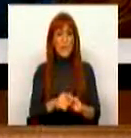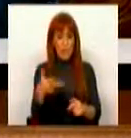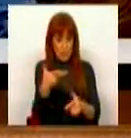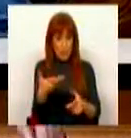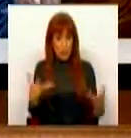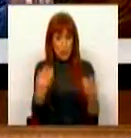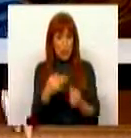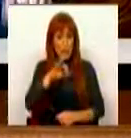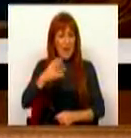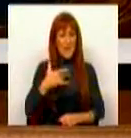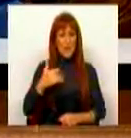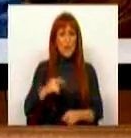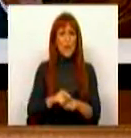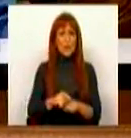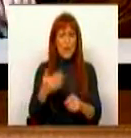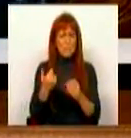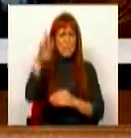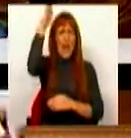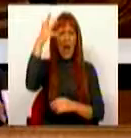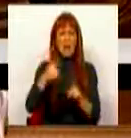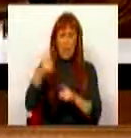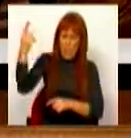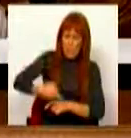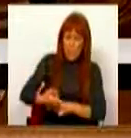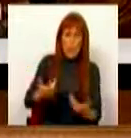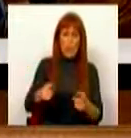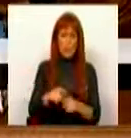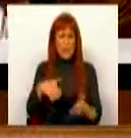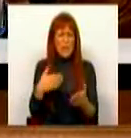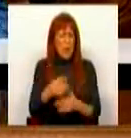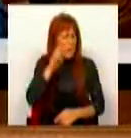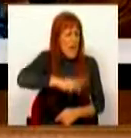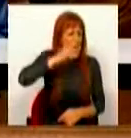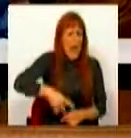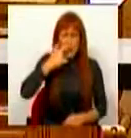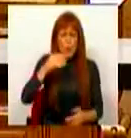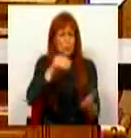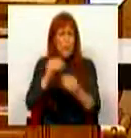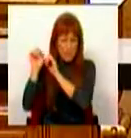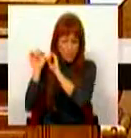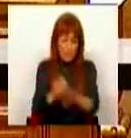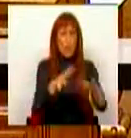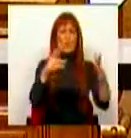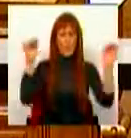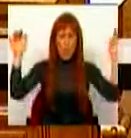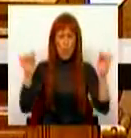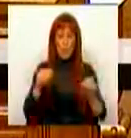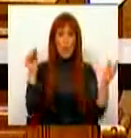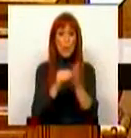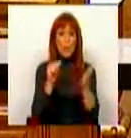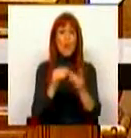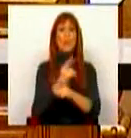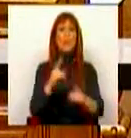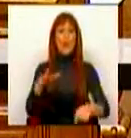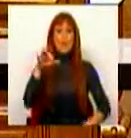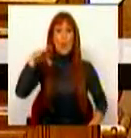Troika, onde o PSD e o CDS foram além daquilo que se impunha, colocaram milhares de pessoas na pobreza. Reduziu-se a pobreza